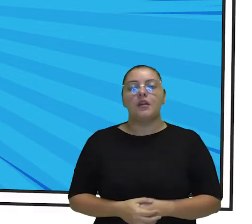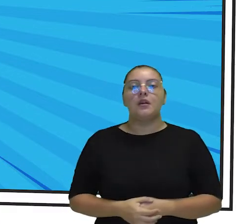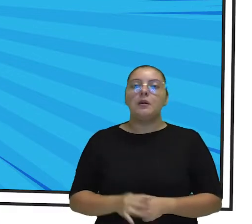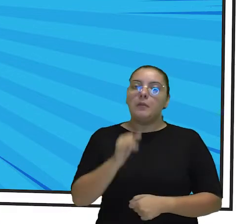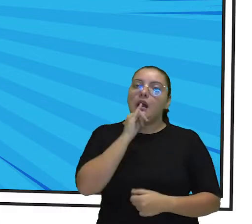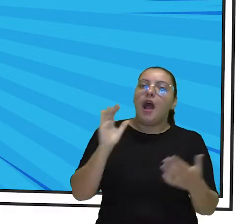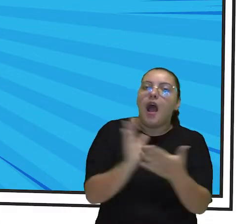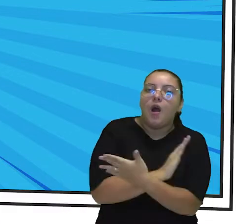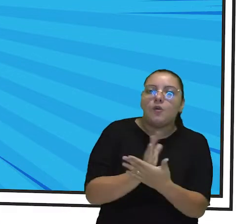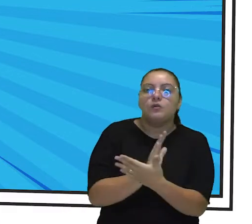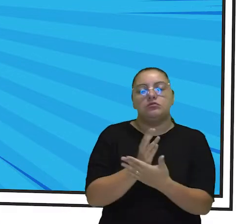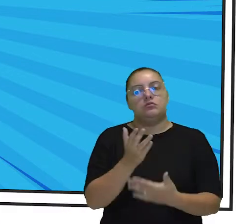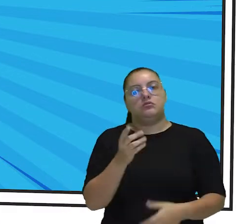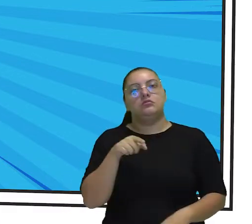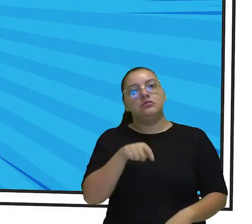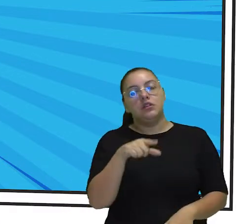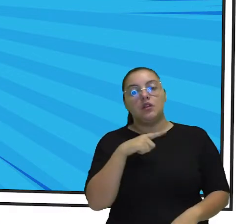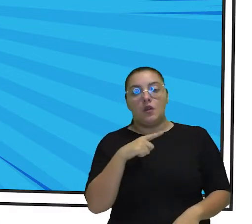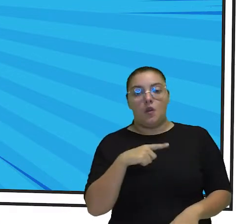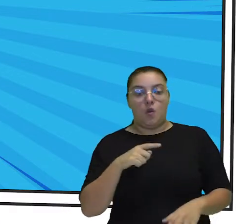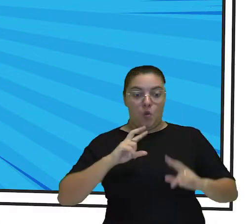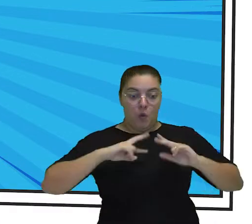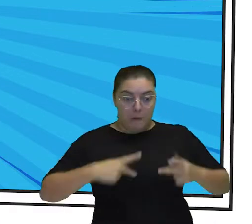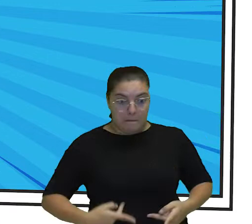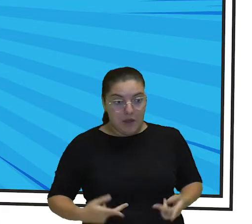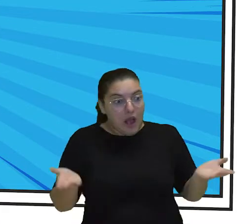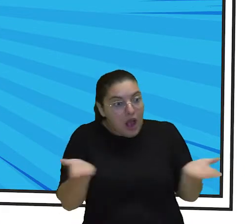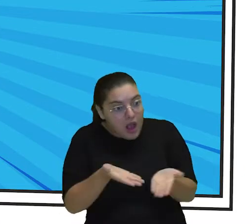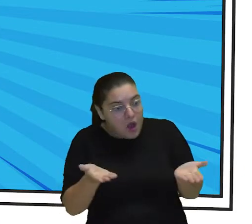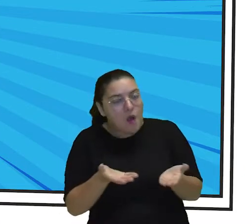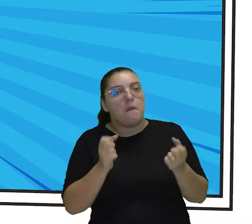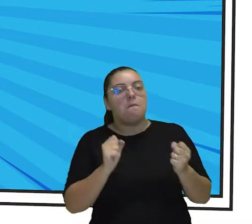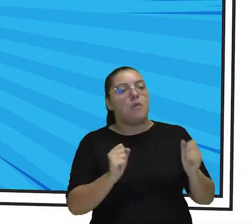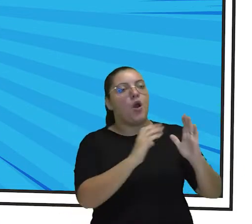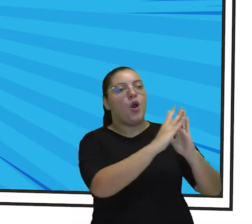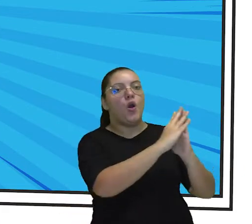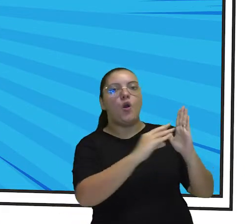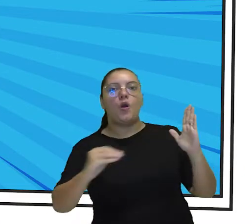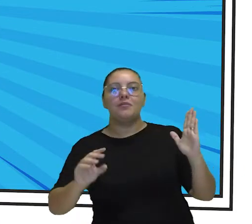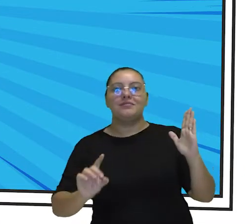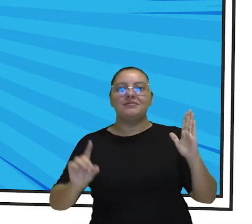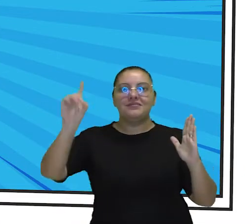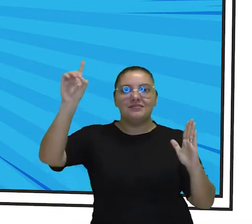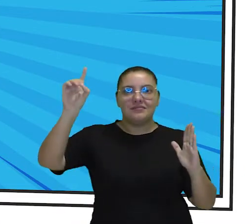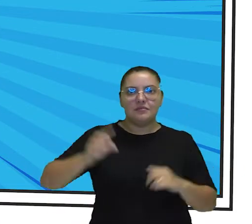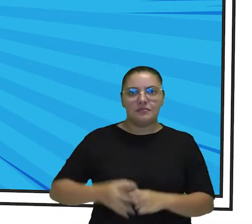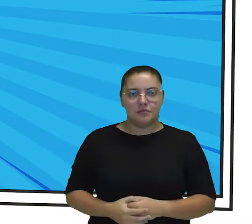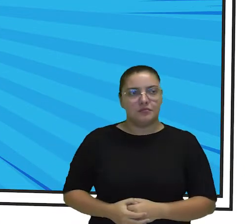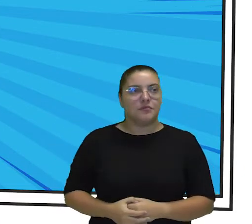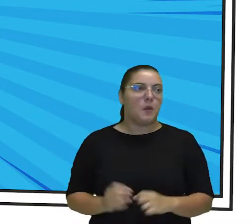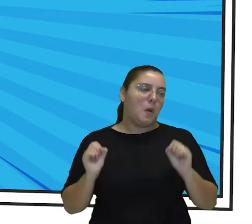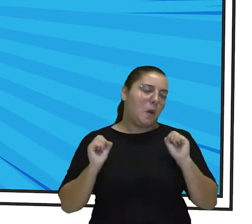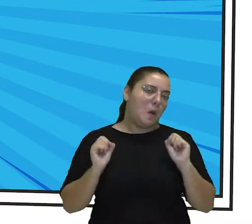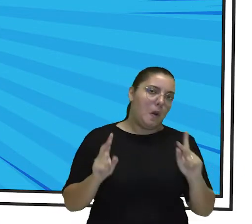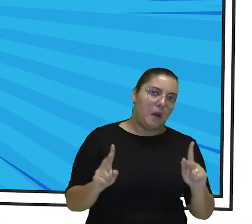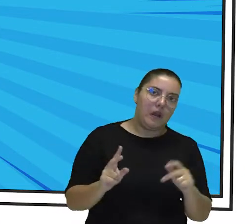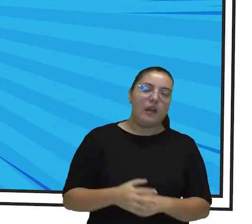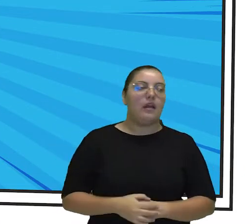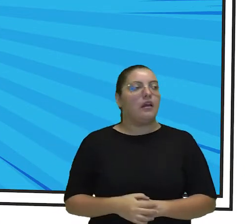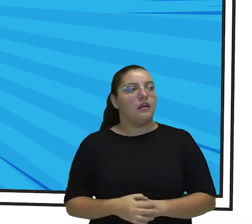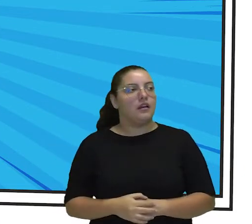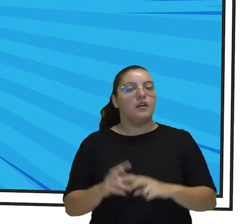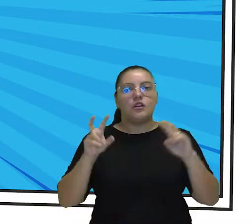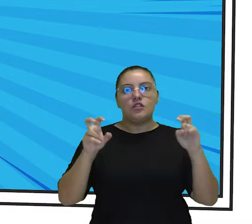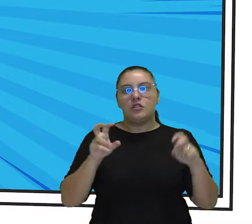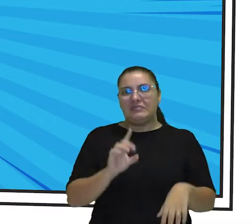alguns renascentistas, o homem agora pode imitar a Deus. Tudo bem que ele é criação até do